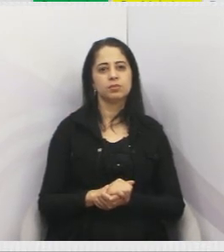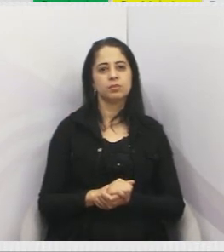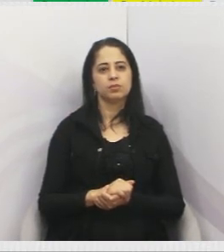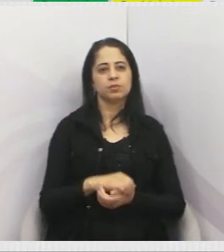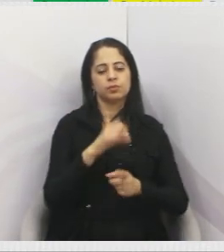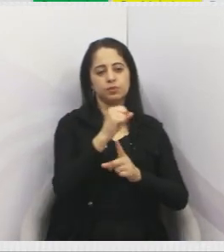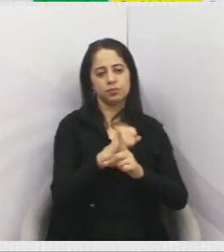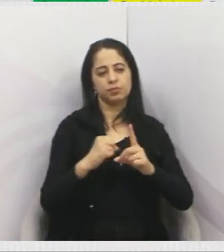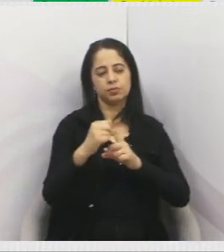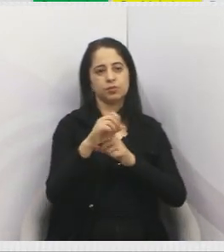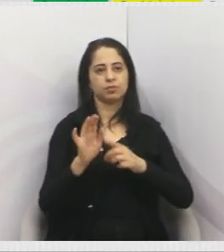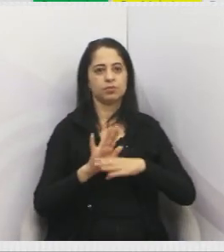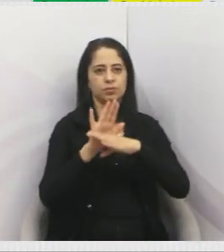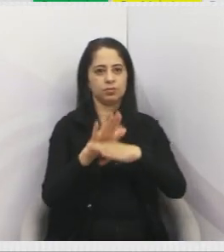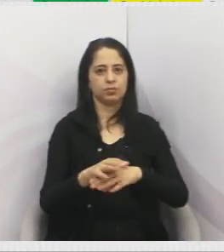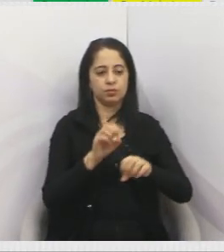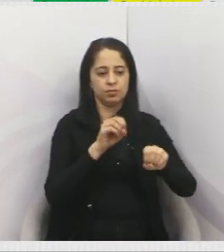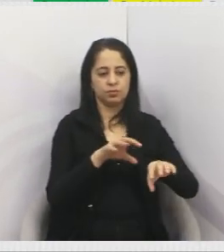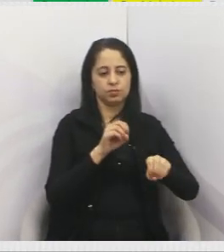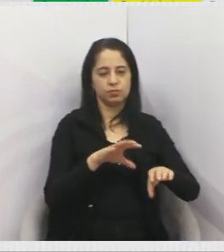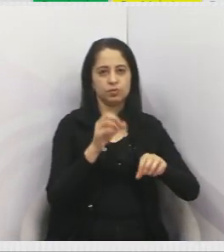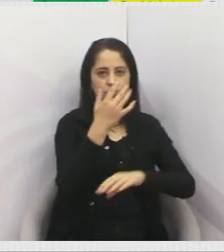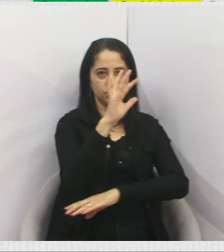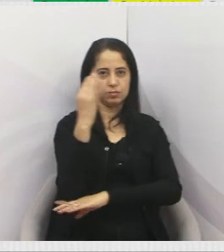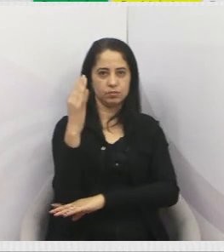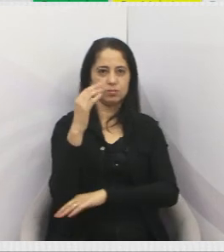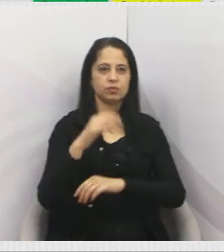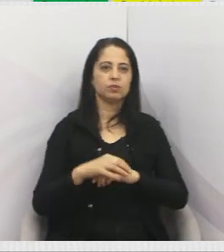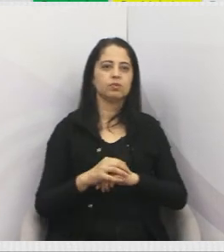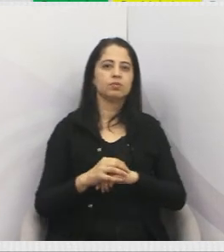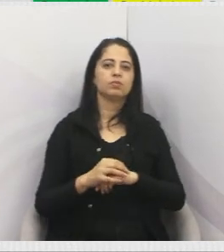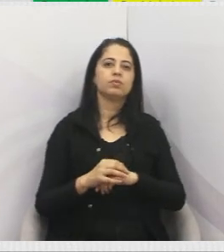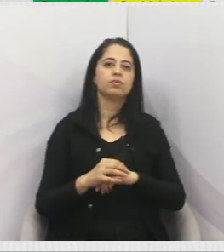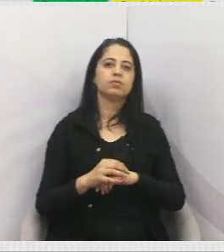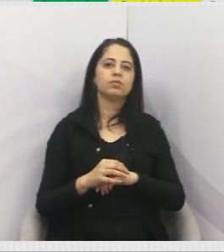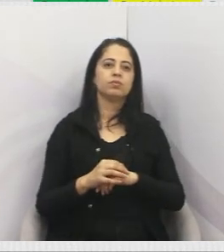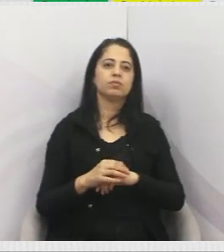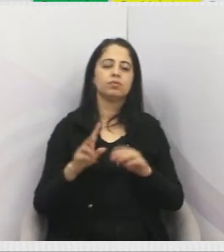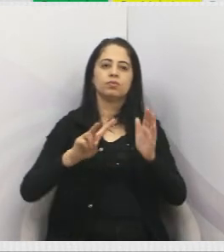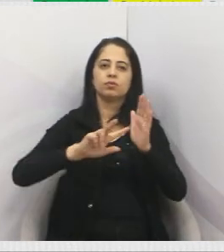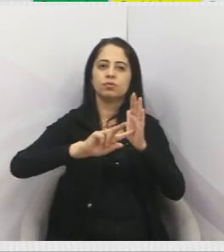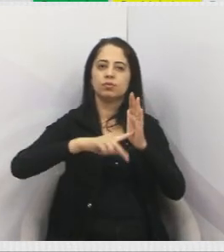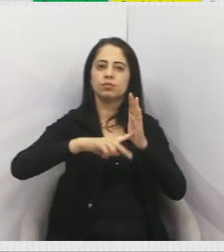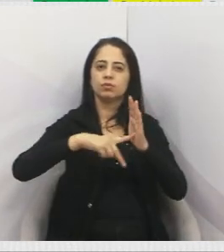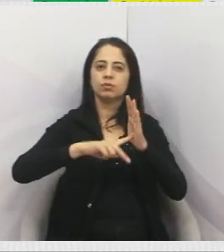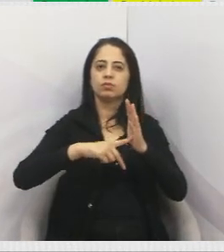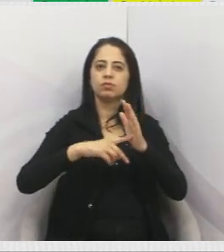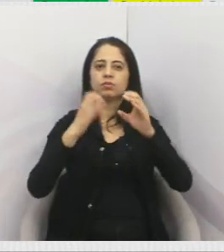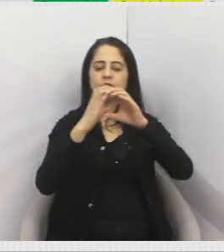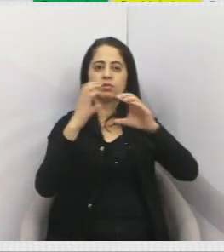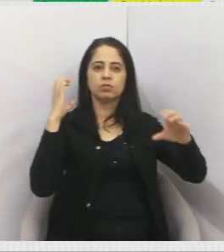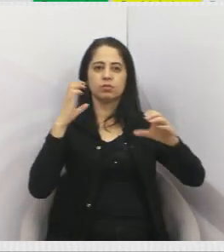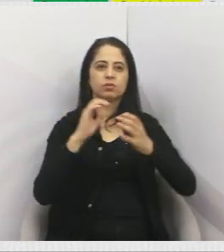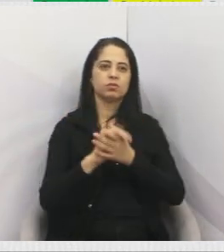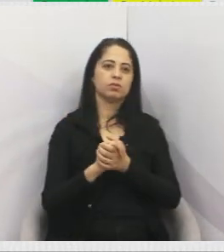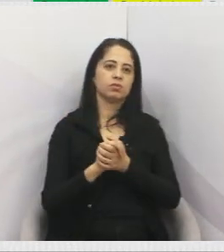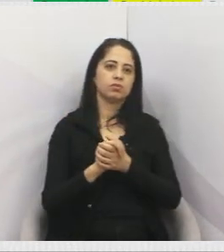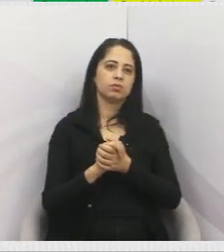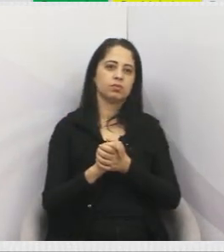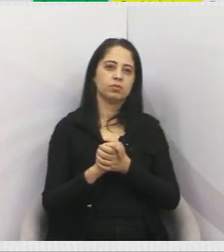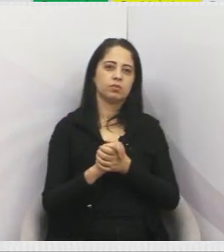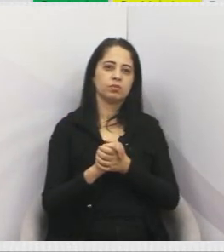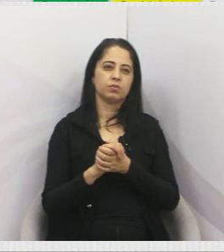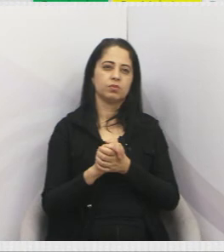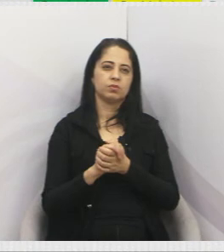Movimentos populares, Núcleo de Alfabetização Ecológica, entidade de classe sindical, Sindicato dos Engenheiros, empresas ou